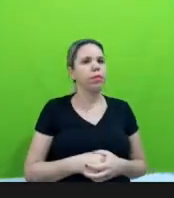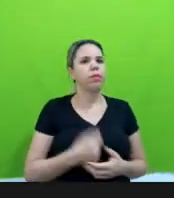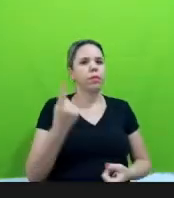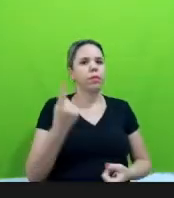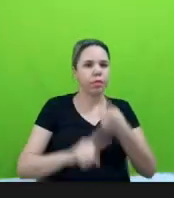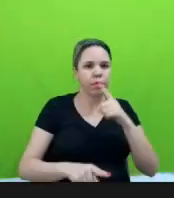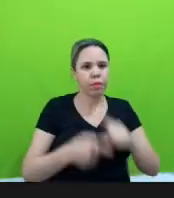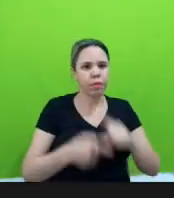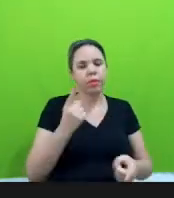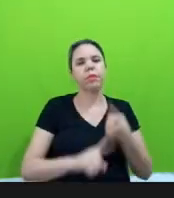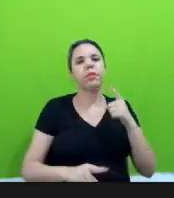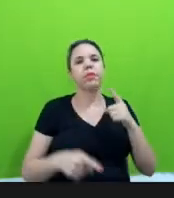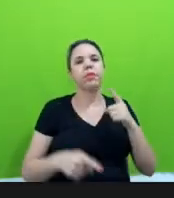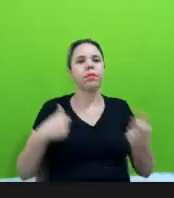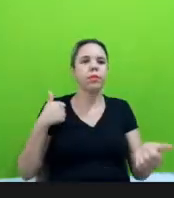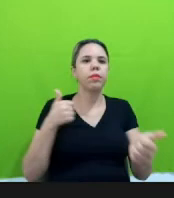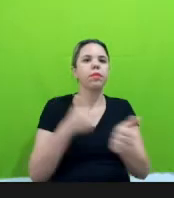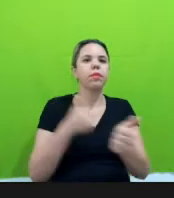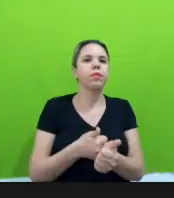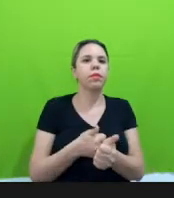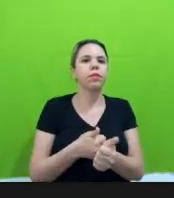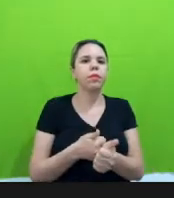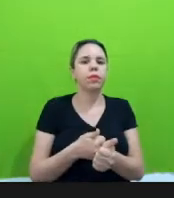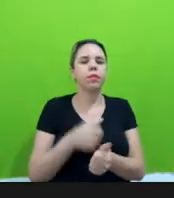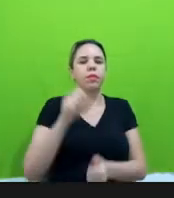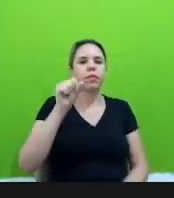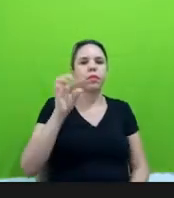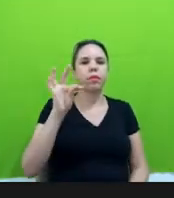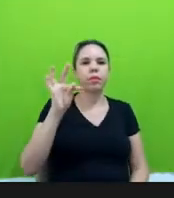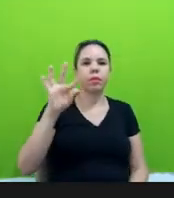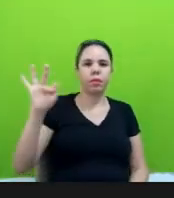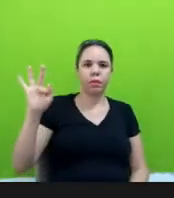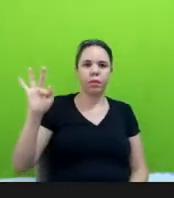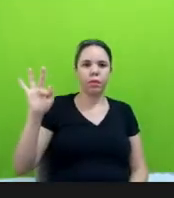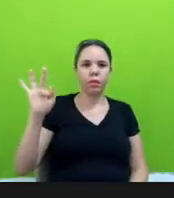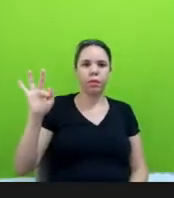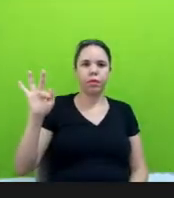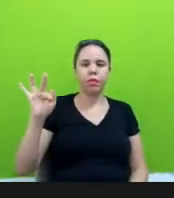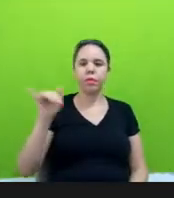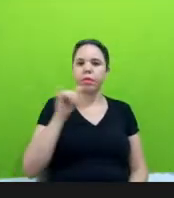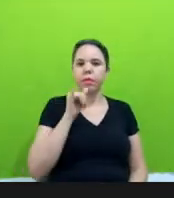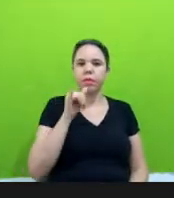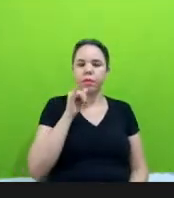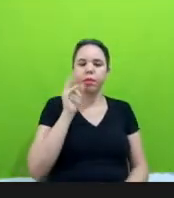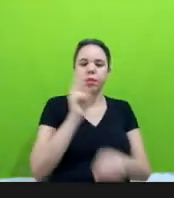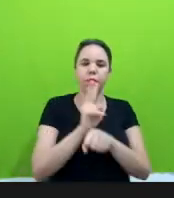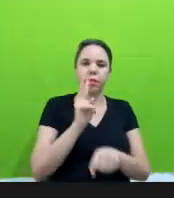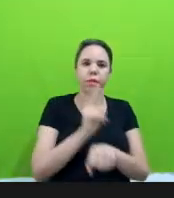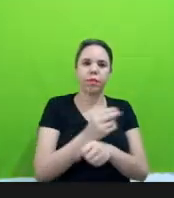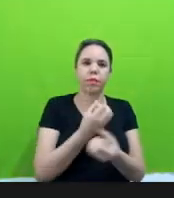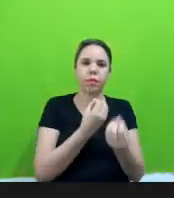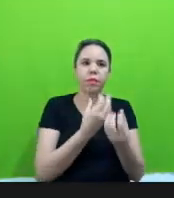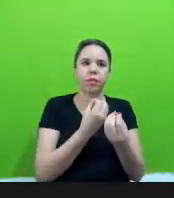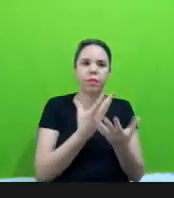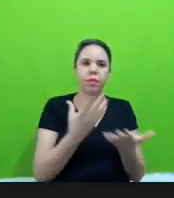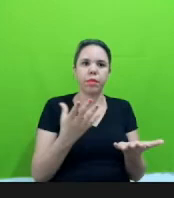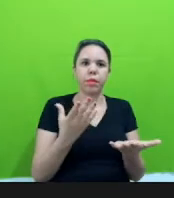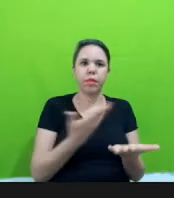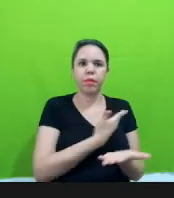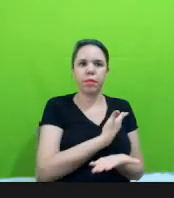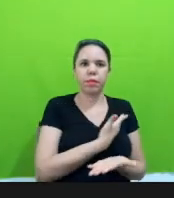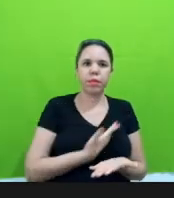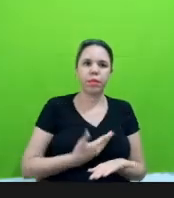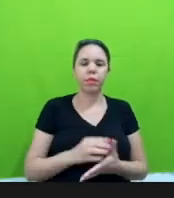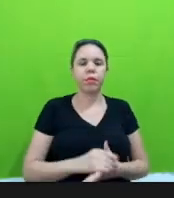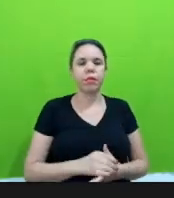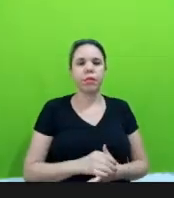mais recente, né, do STF, como um instrumento para proteção de informações sobre agentes públicos.